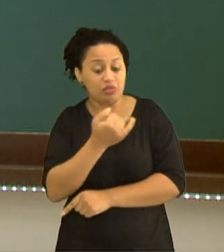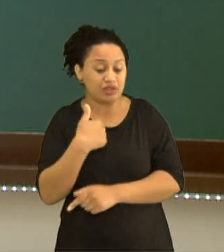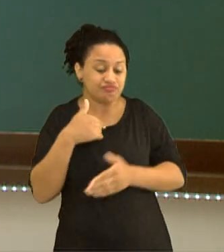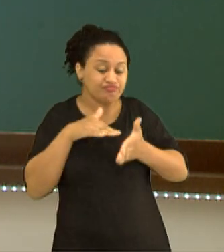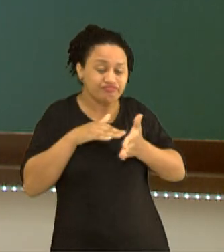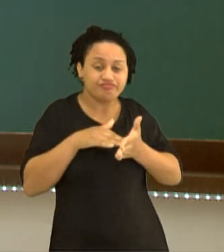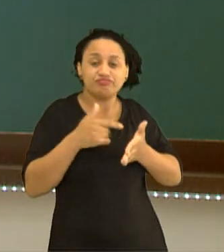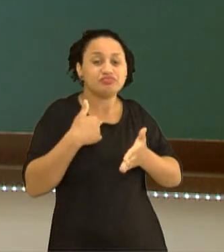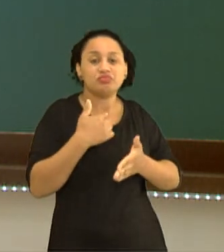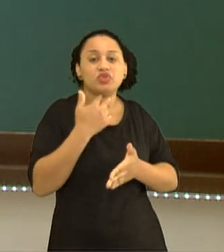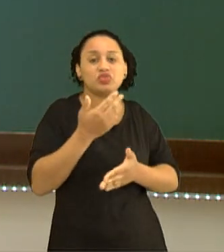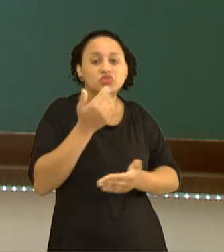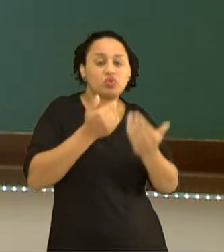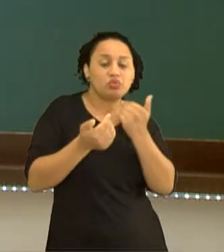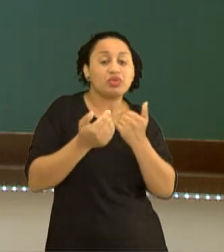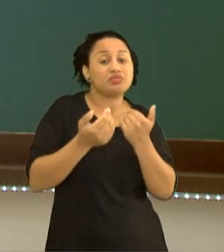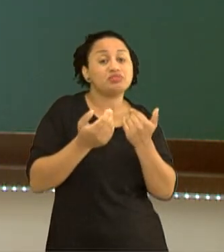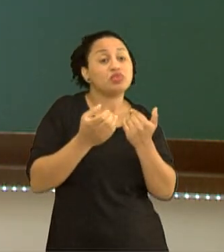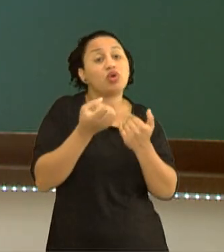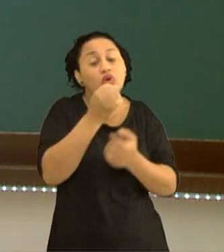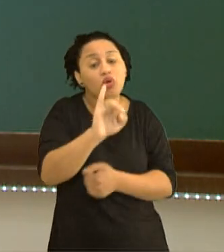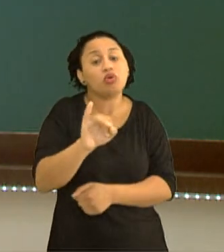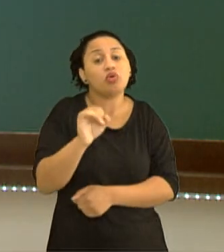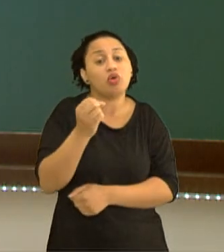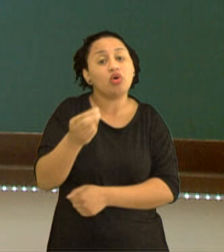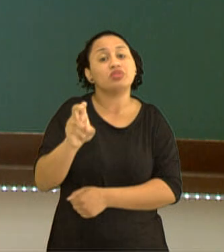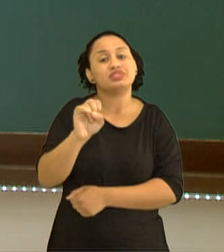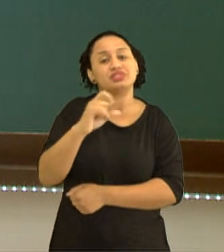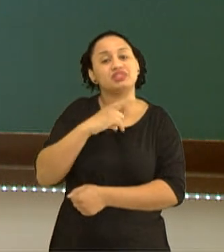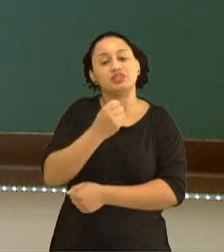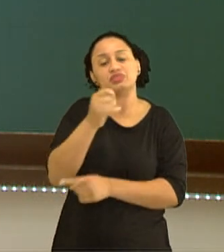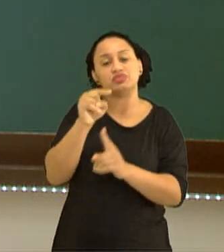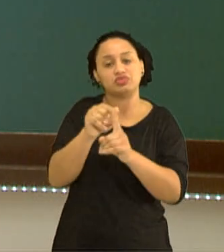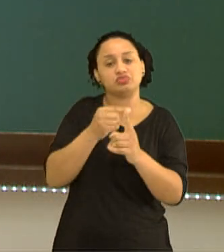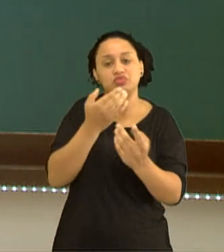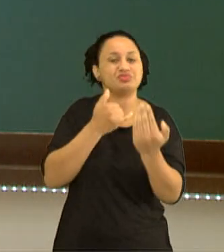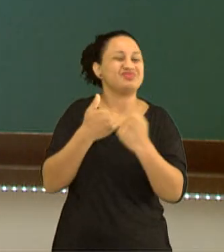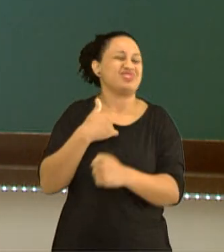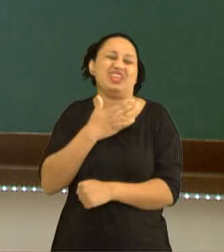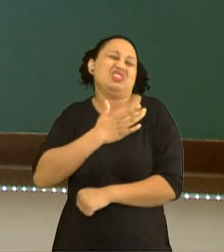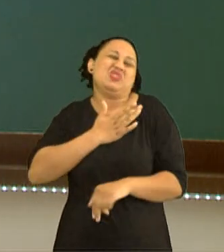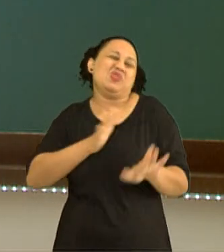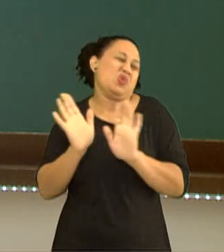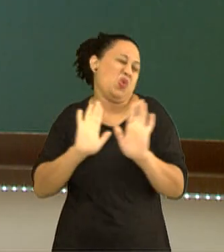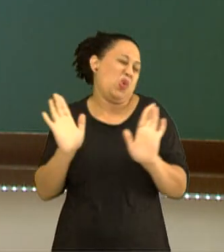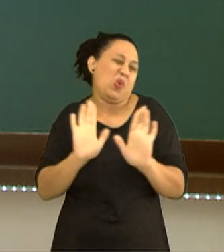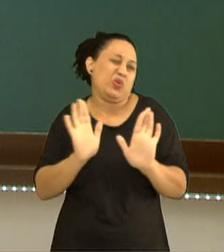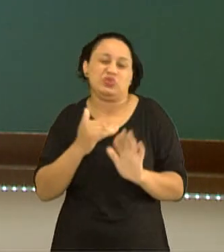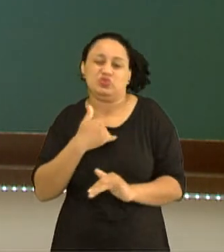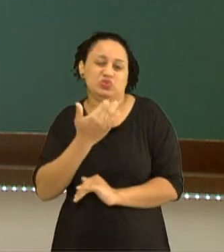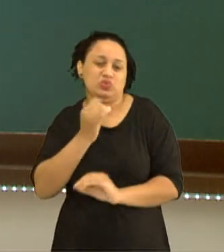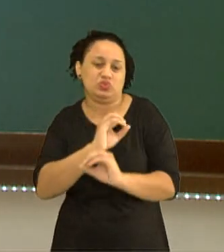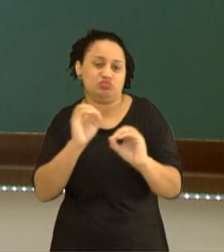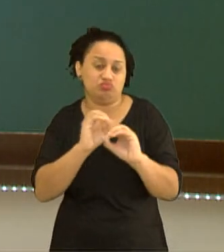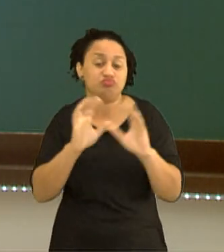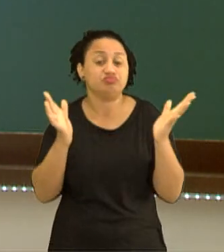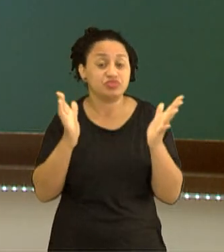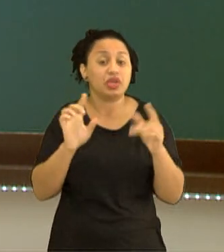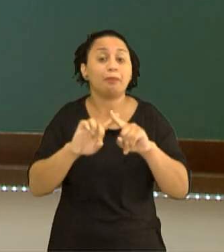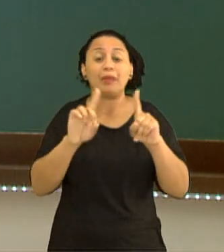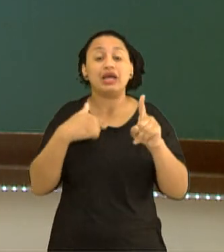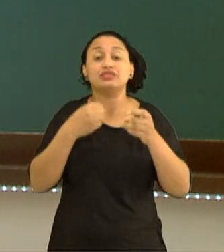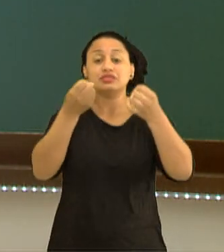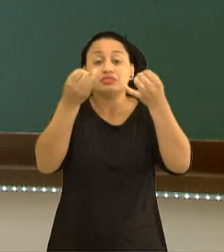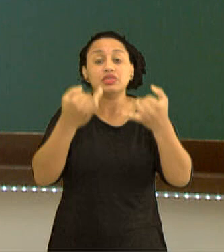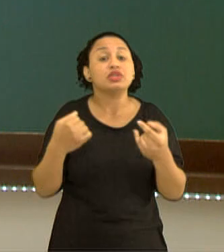nada disso for seu caso, se você tem algum alimento que você não gosta de jeito nenhum, mas justifique por